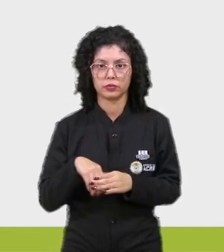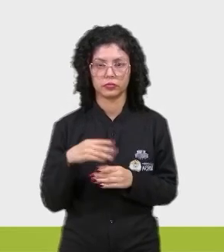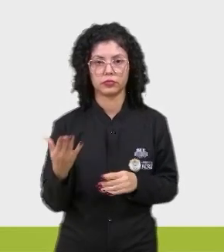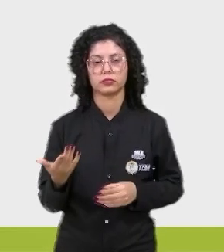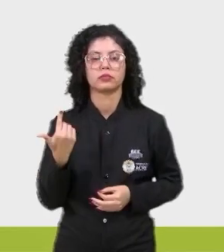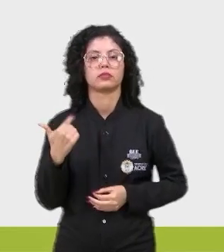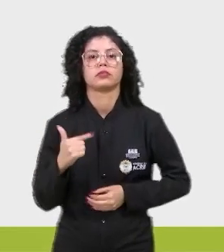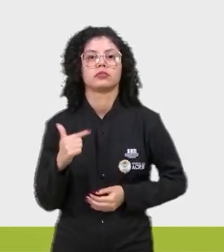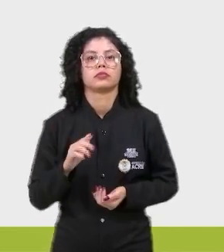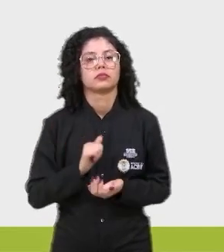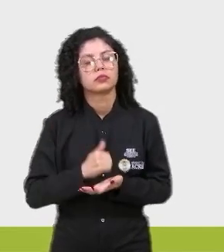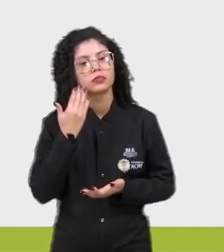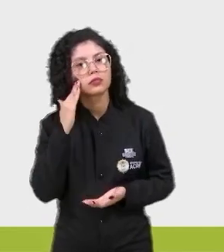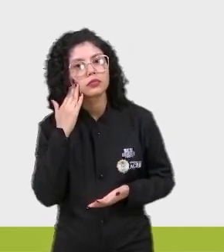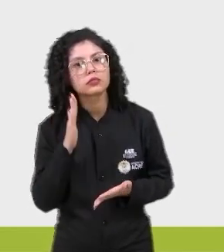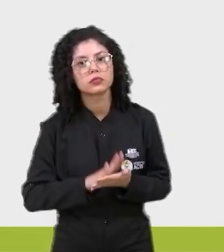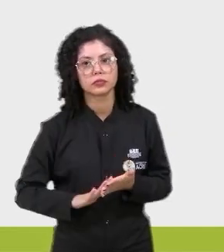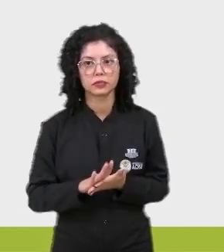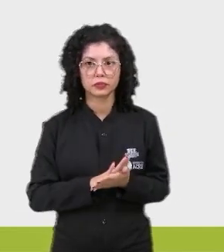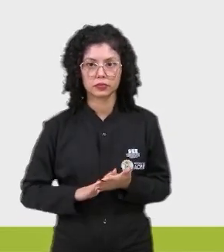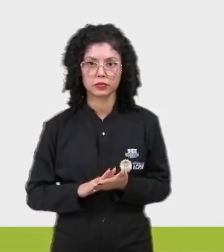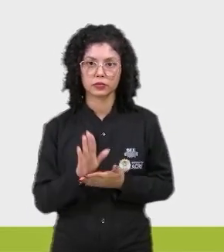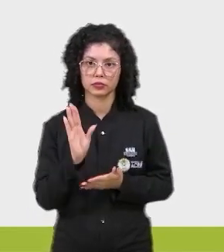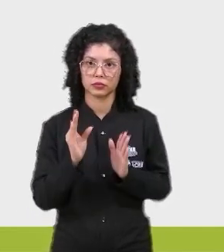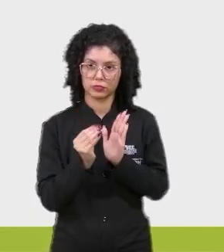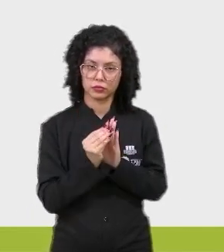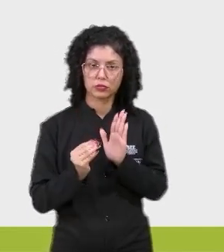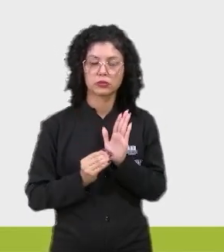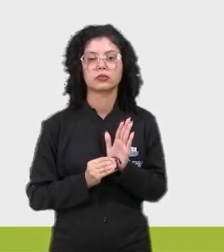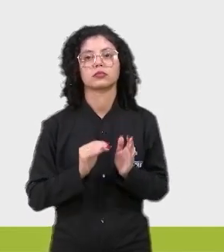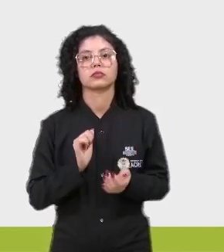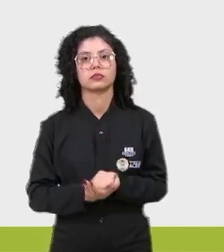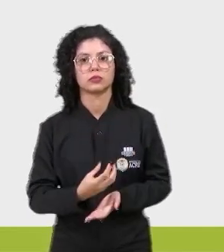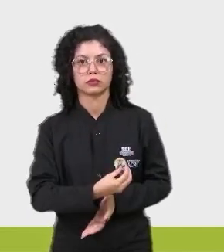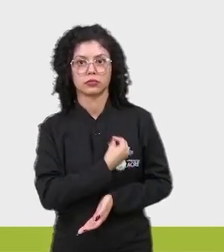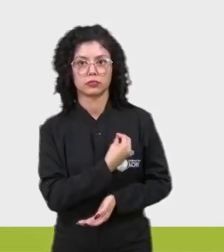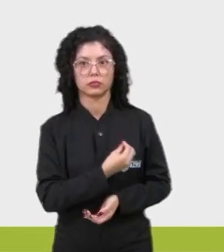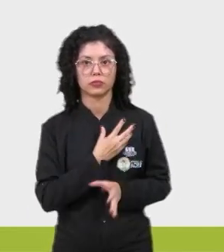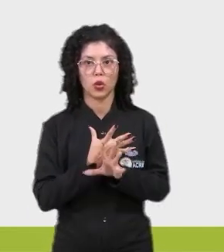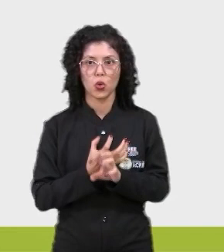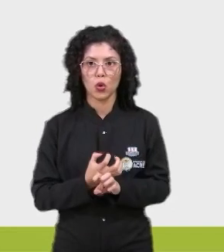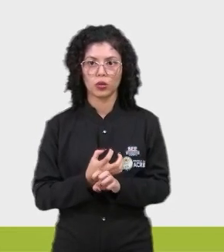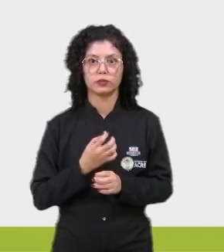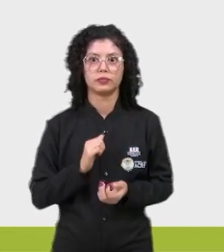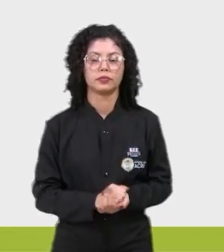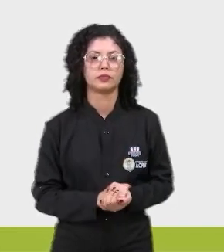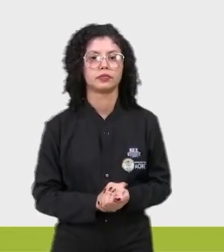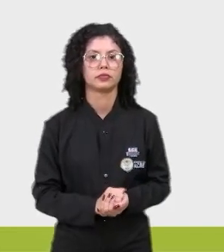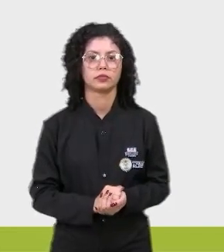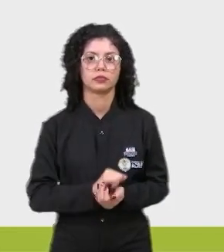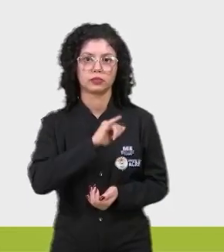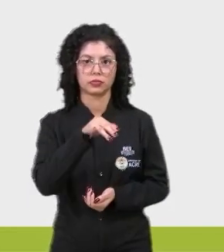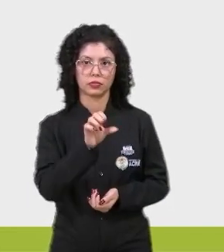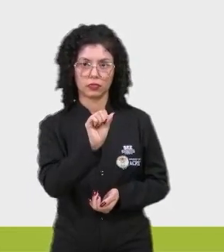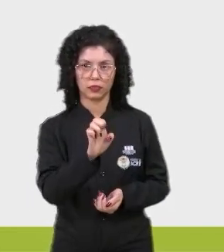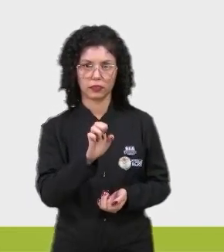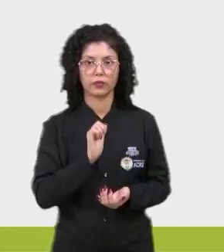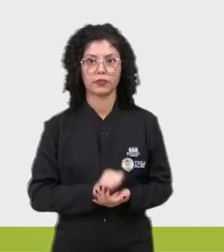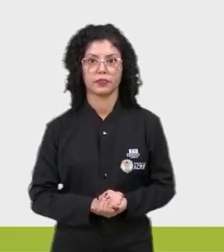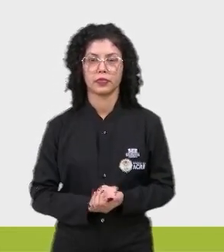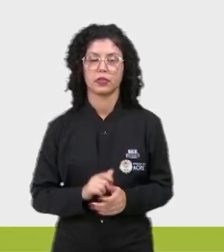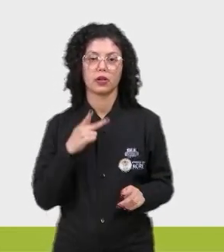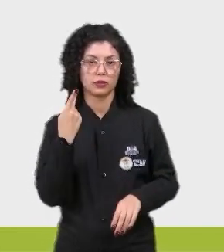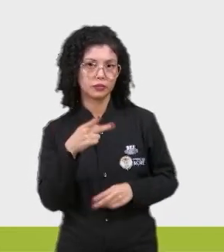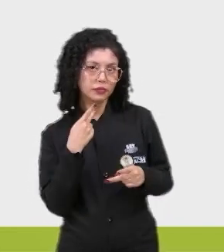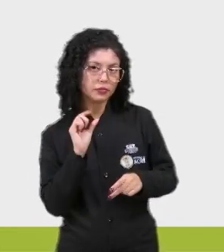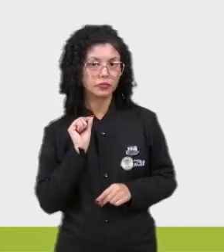sem compreender a veracidade dos fatos, vidas secas. Nós temos também José Murilo de Carvalho, né, que